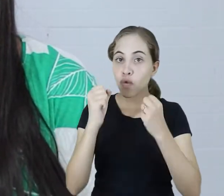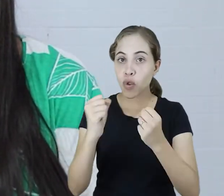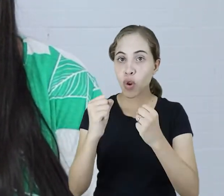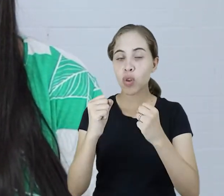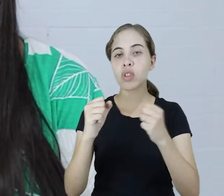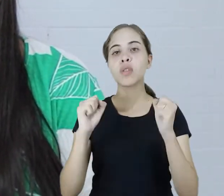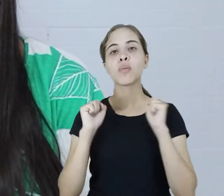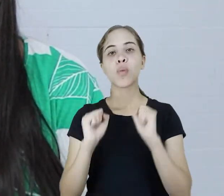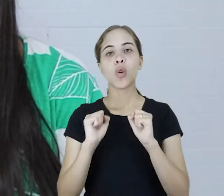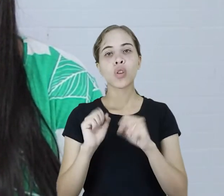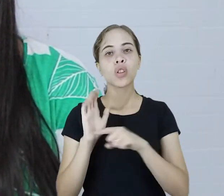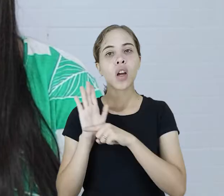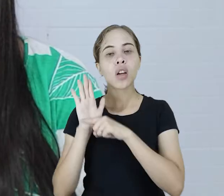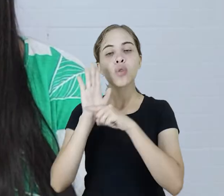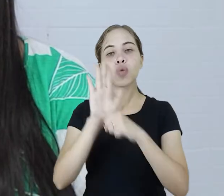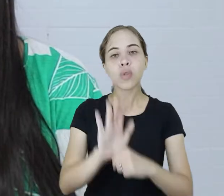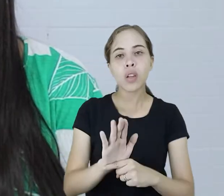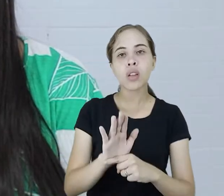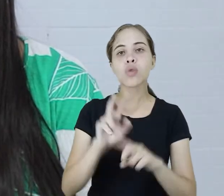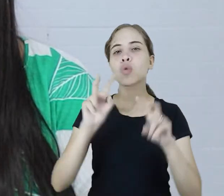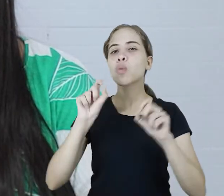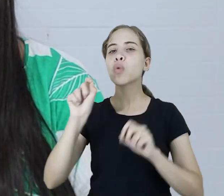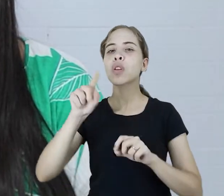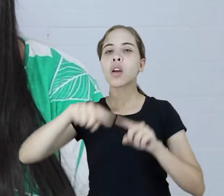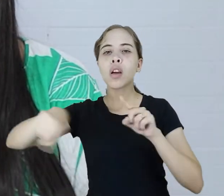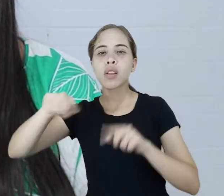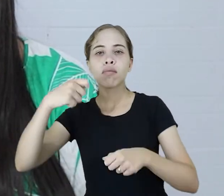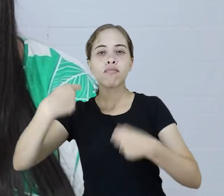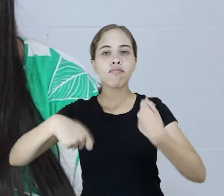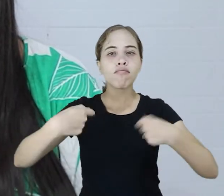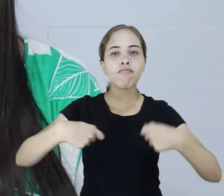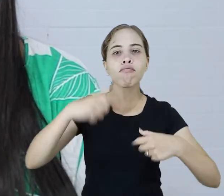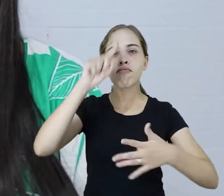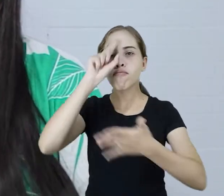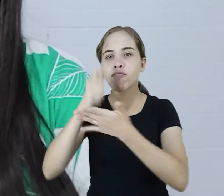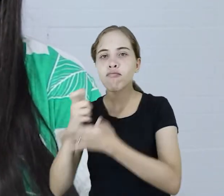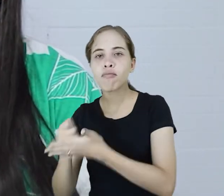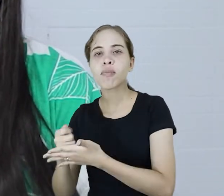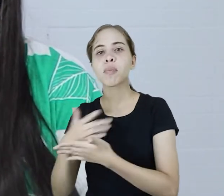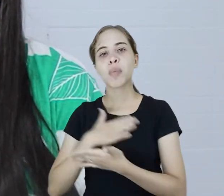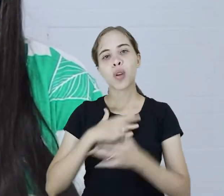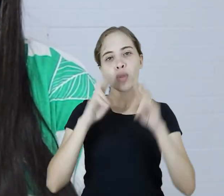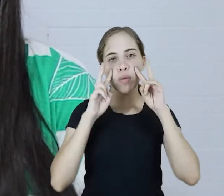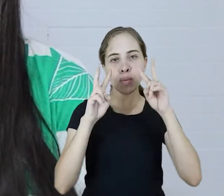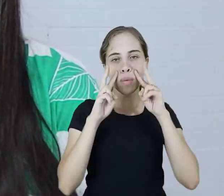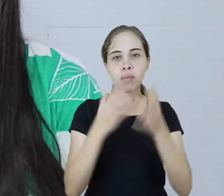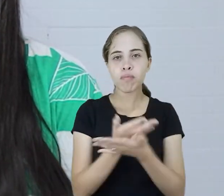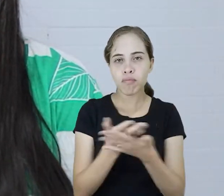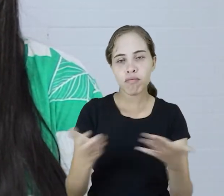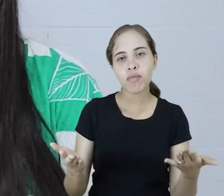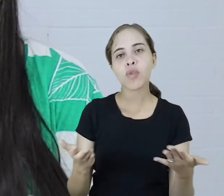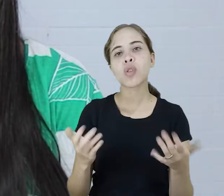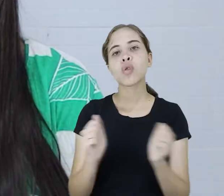fortalecê-los, pode ajudá-los quanto às suas decisões durante suas vidas. E é esse testemunho que eu gostaria de